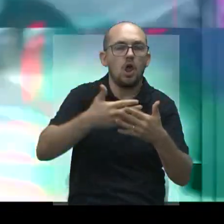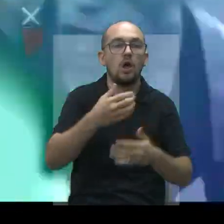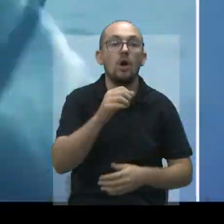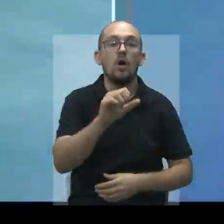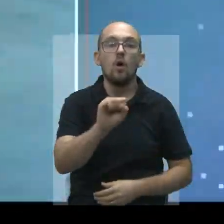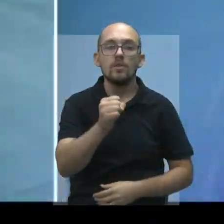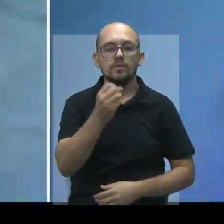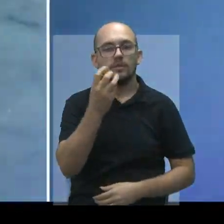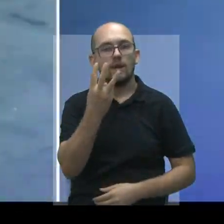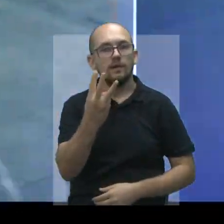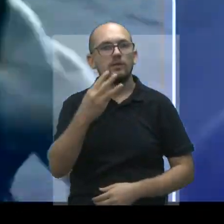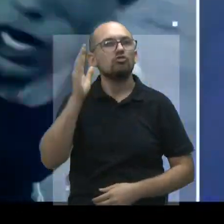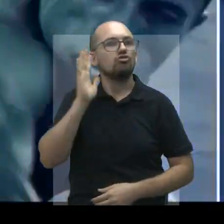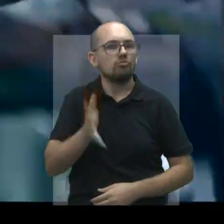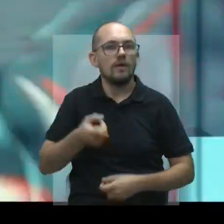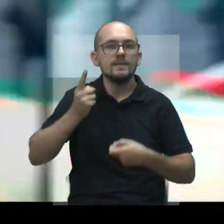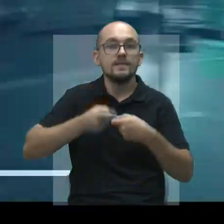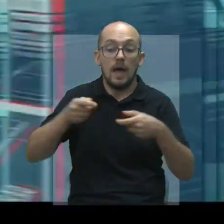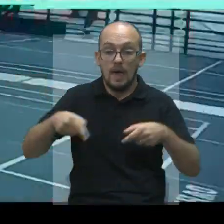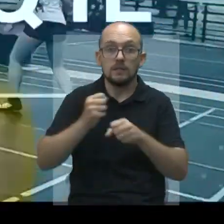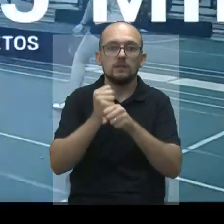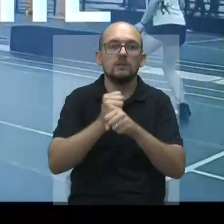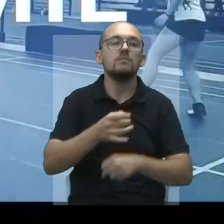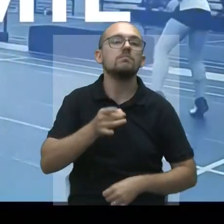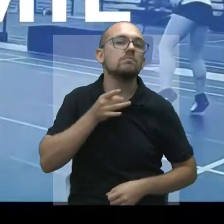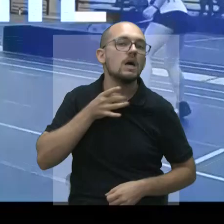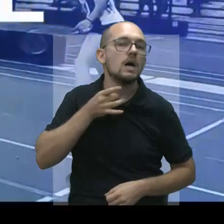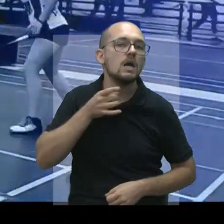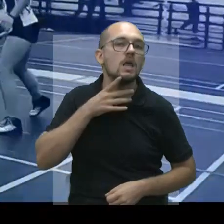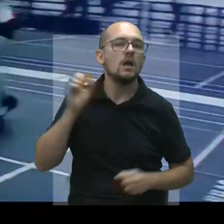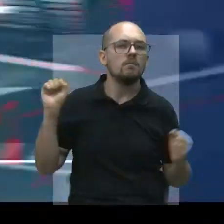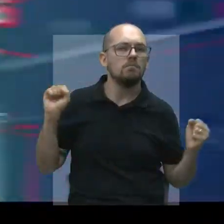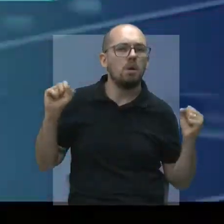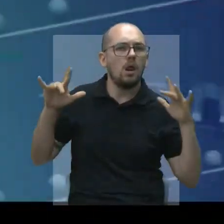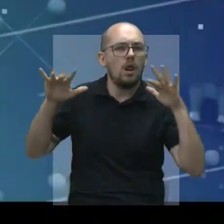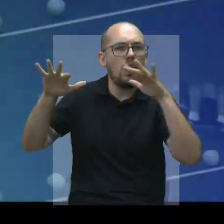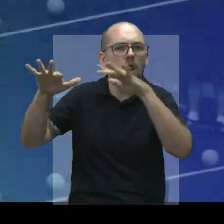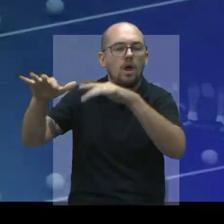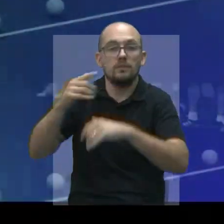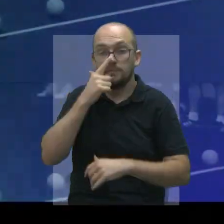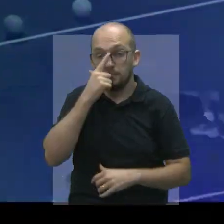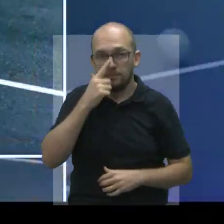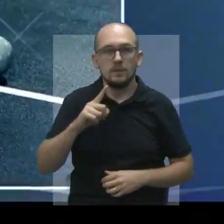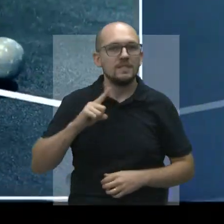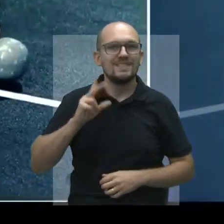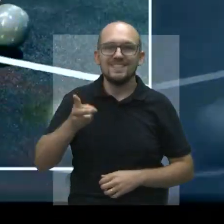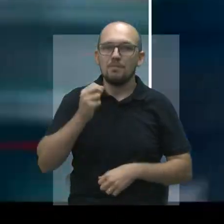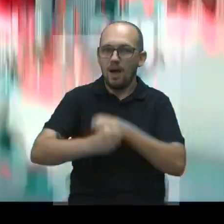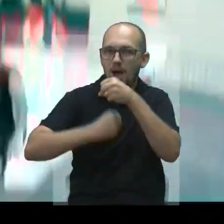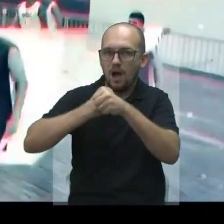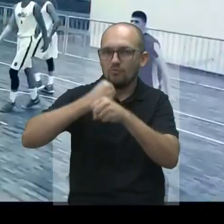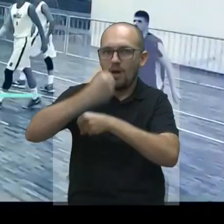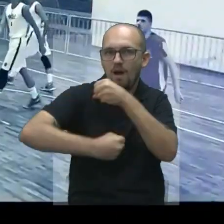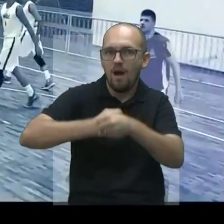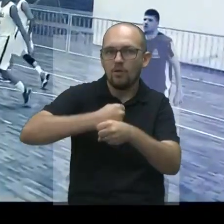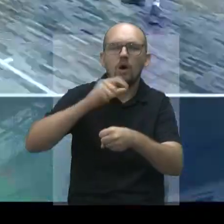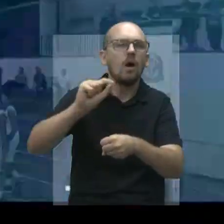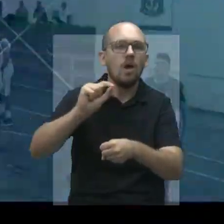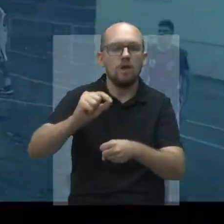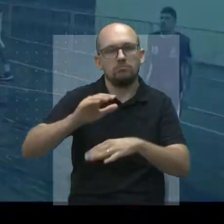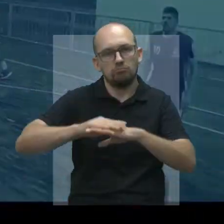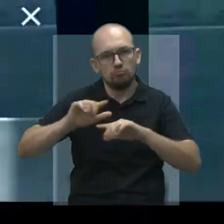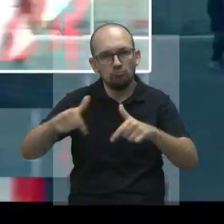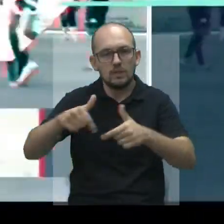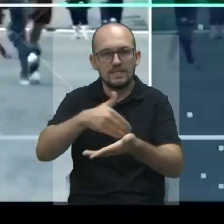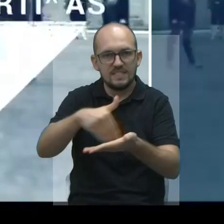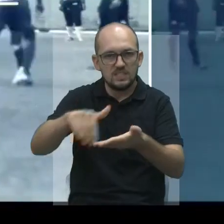ano foi realizada na cidade de Marília. As competições esportivas, organizadas anualmente pela Secretaria de Esportes do Estado de